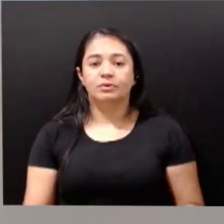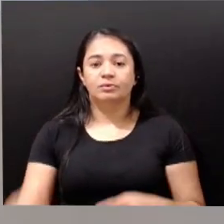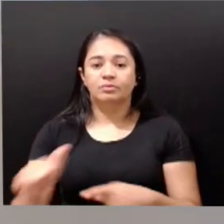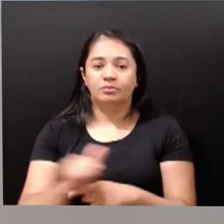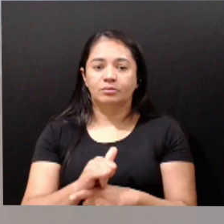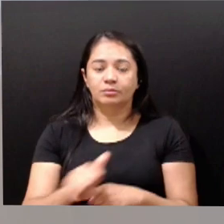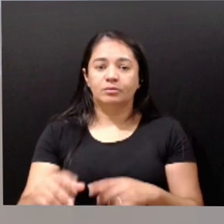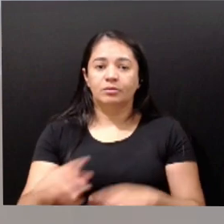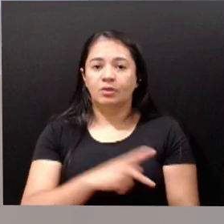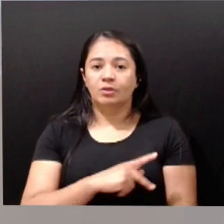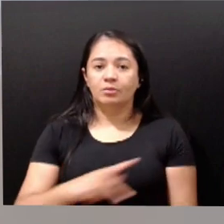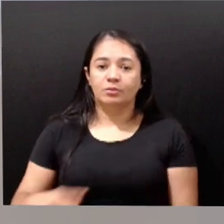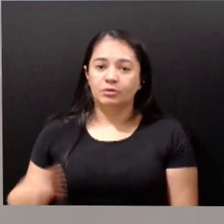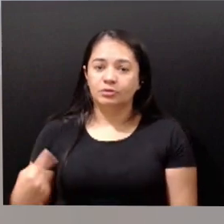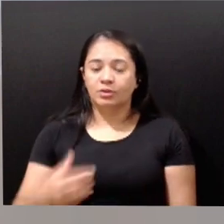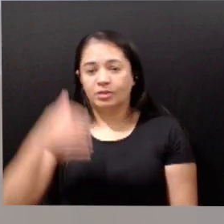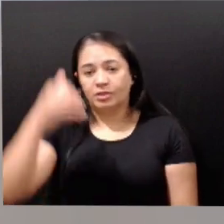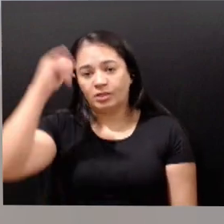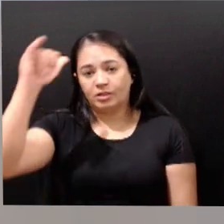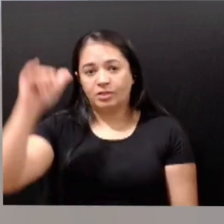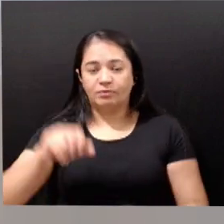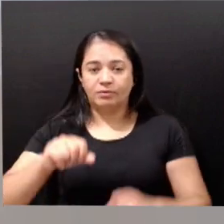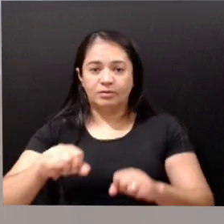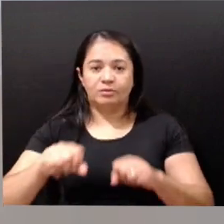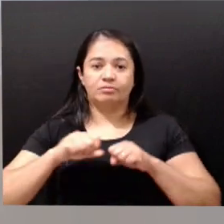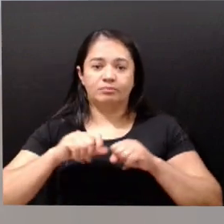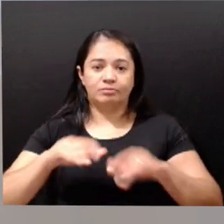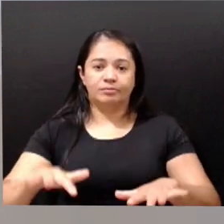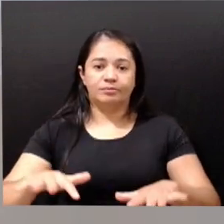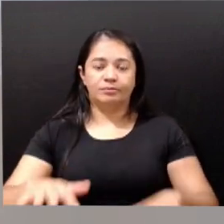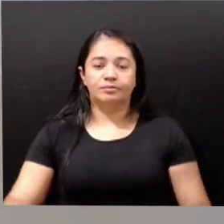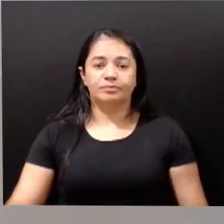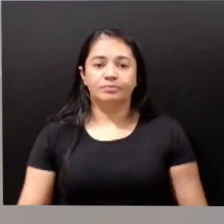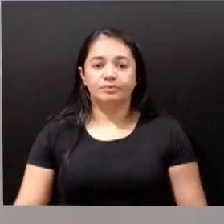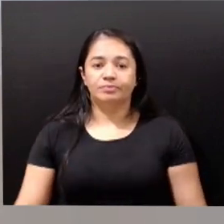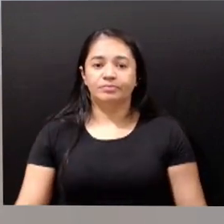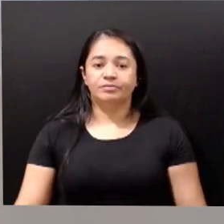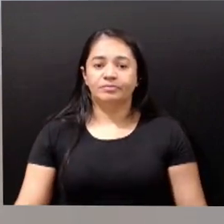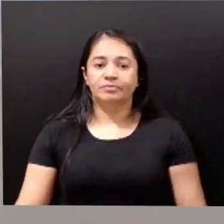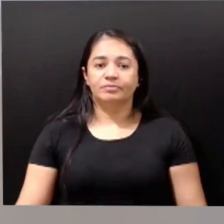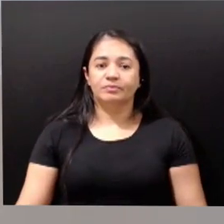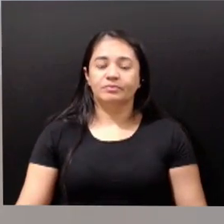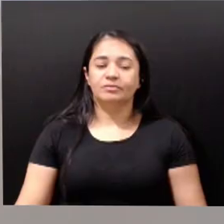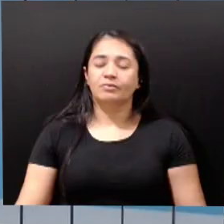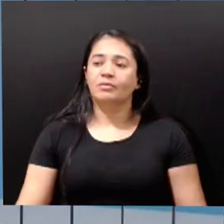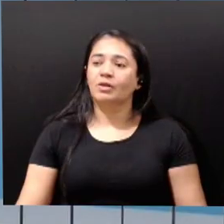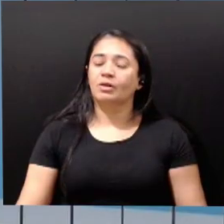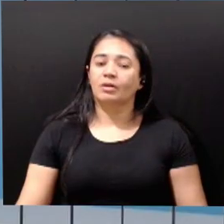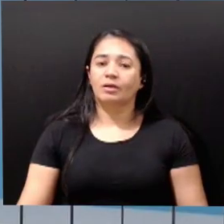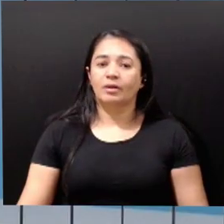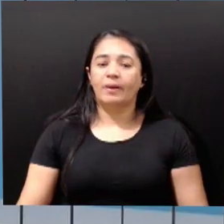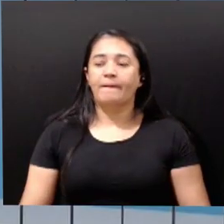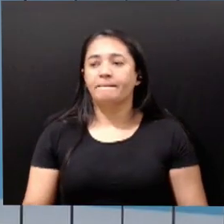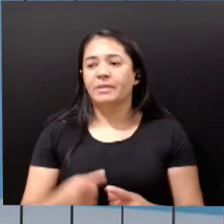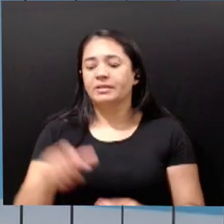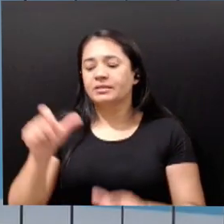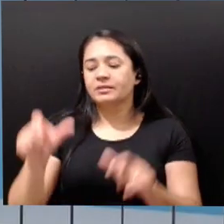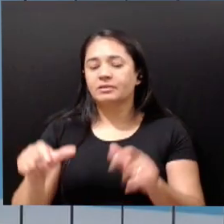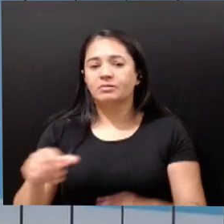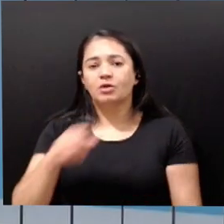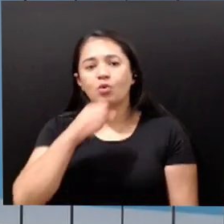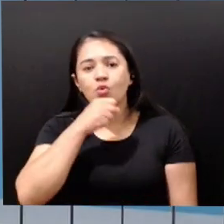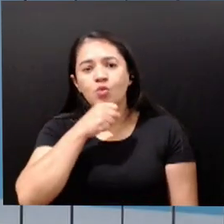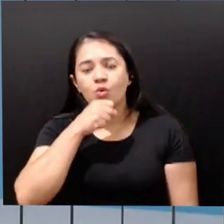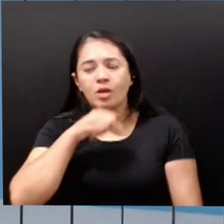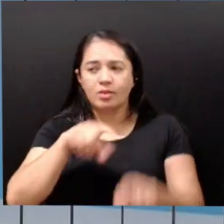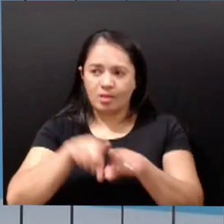enquanto estratégias públicas para a gente evitar a transmissão dessas doenças infecto-contagiosas. Com certeza. E doutor, com relação aos